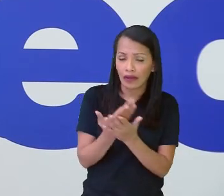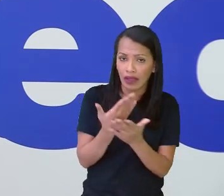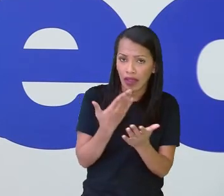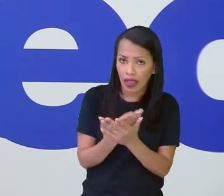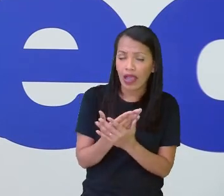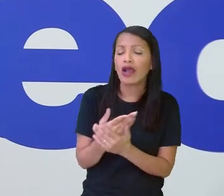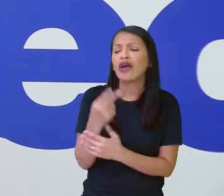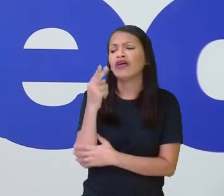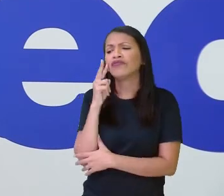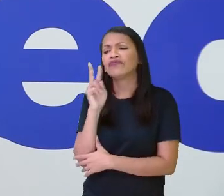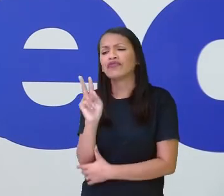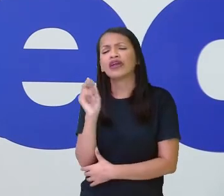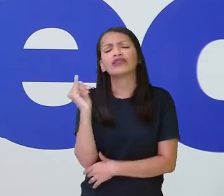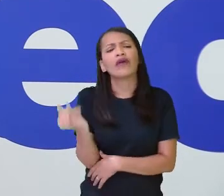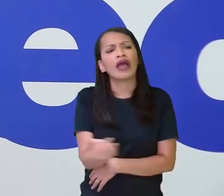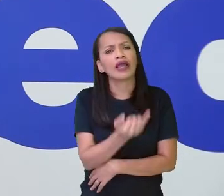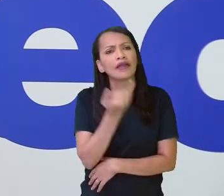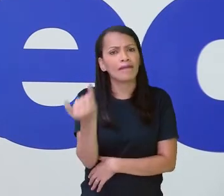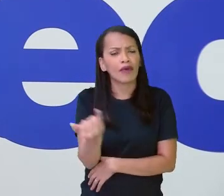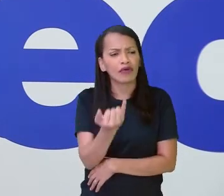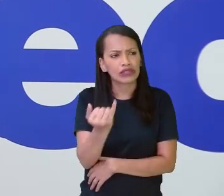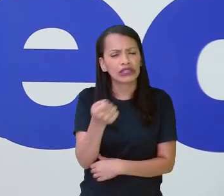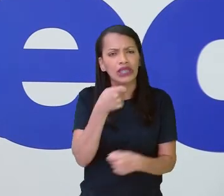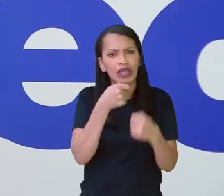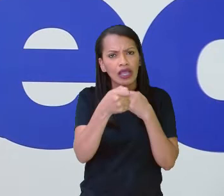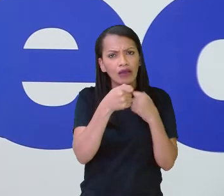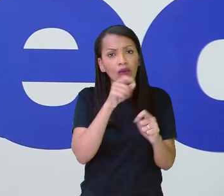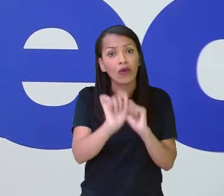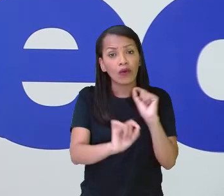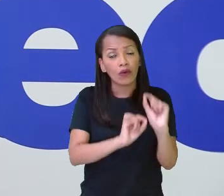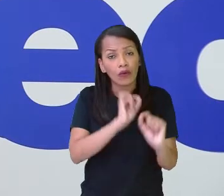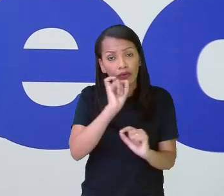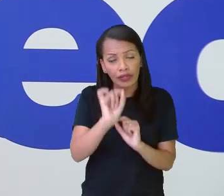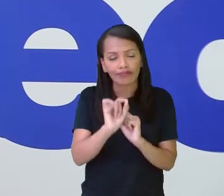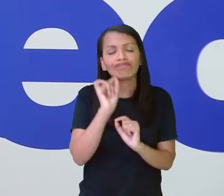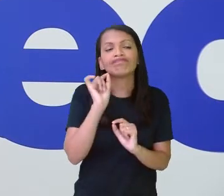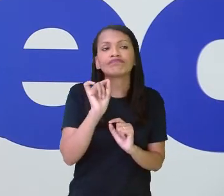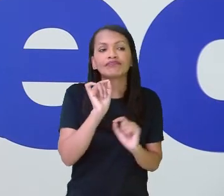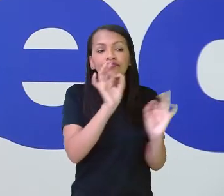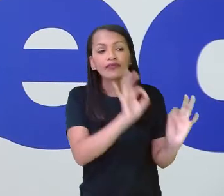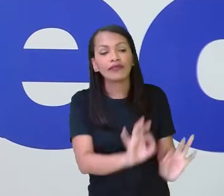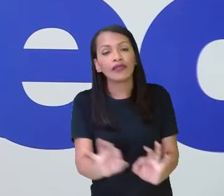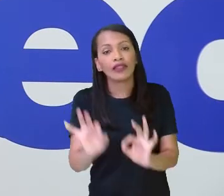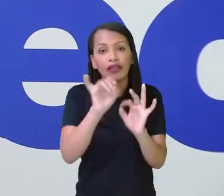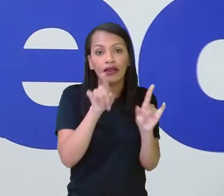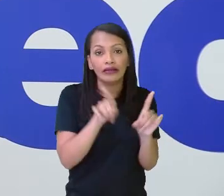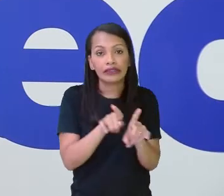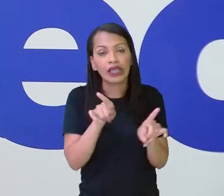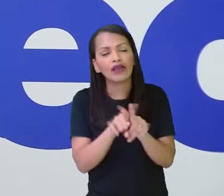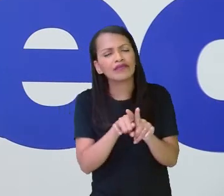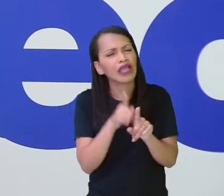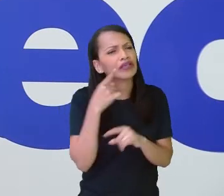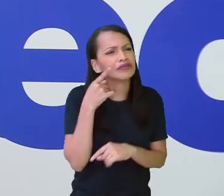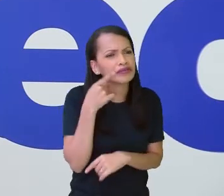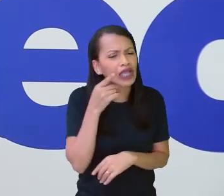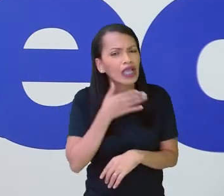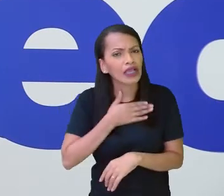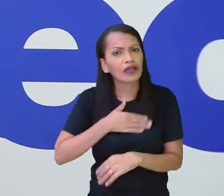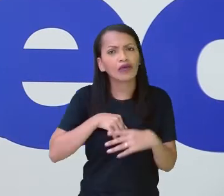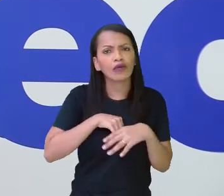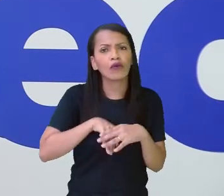da importância da reportagem, que acompanha bem as reportagens, que